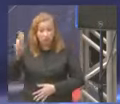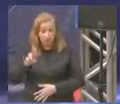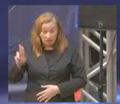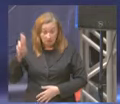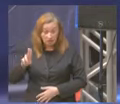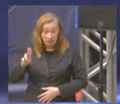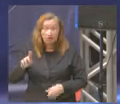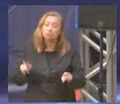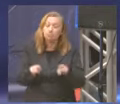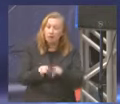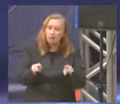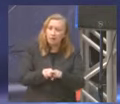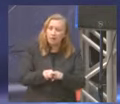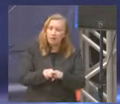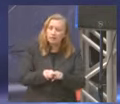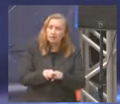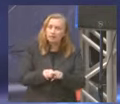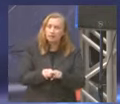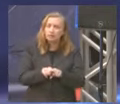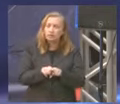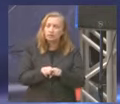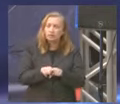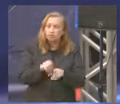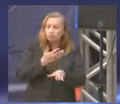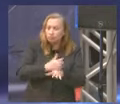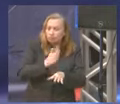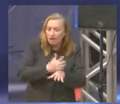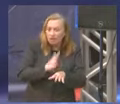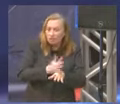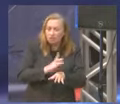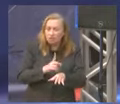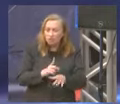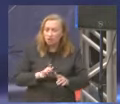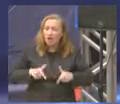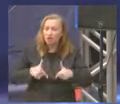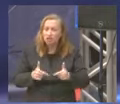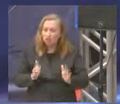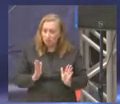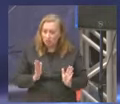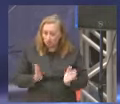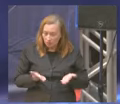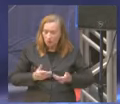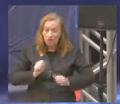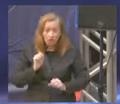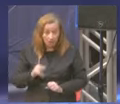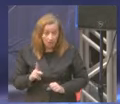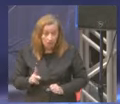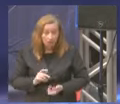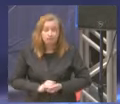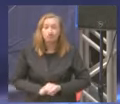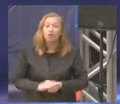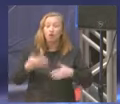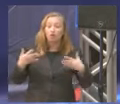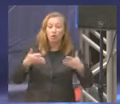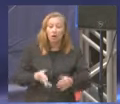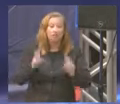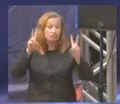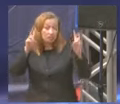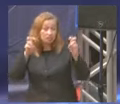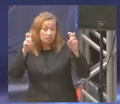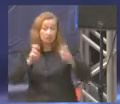coisa também é uma das formas práticas que a gente está colocando aqui, ok? Então, um pouco é isso.